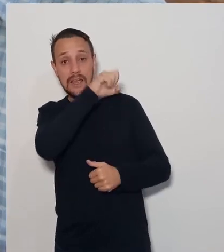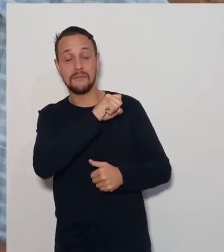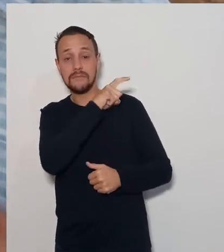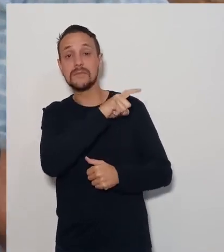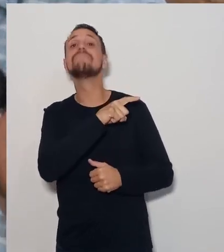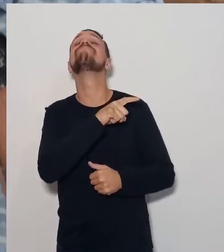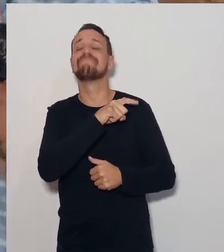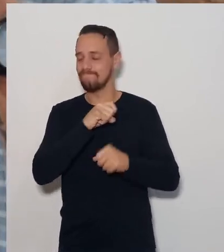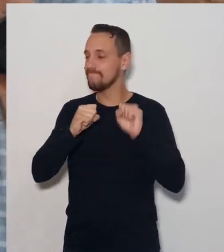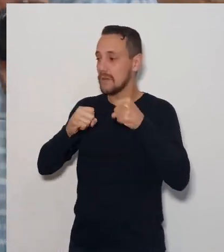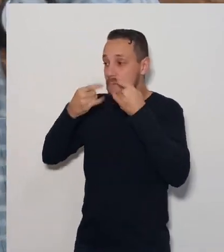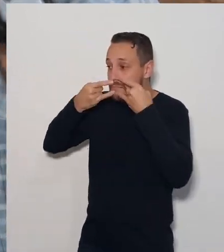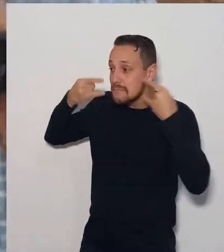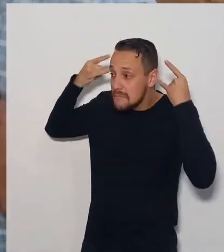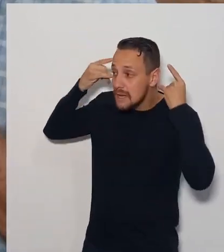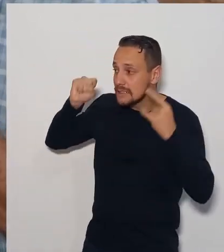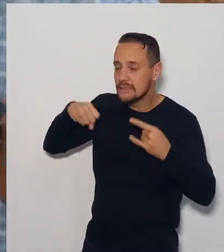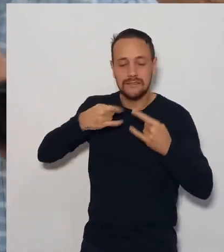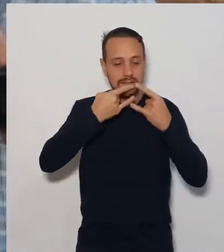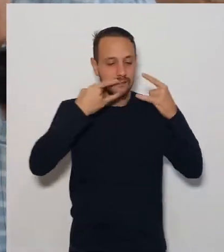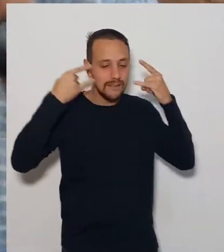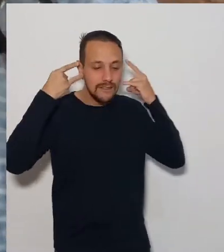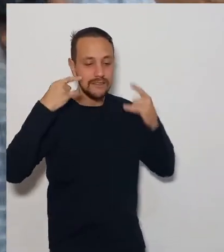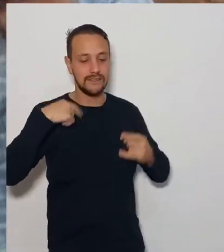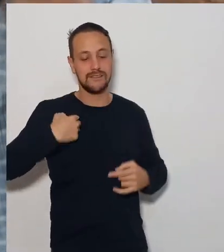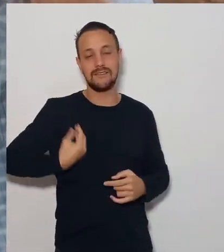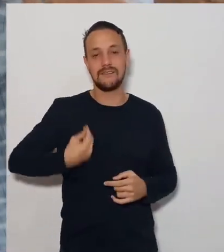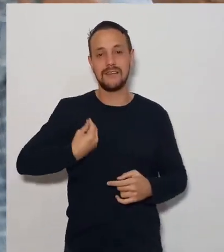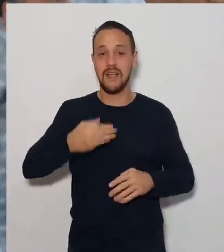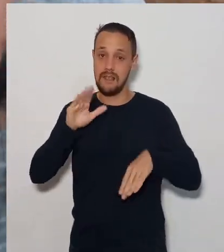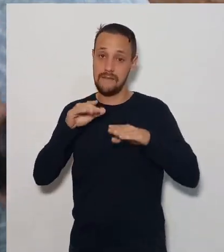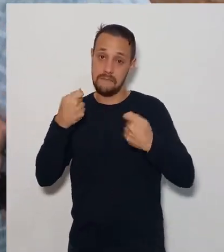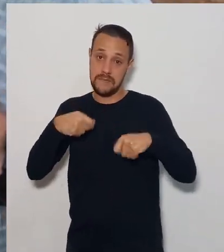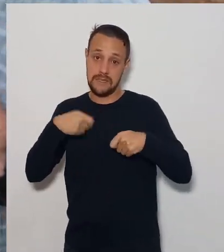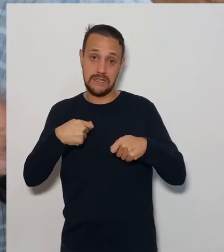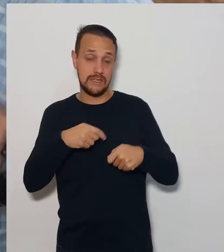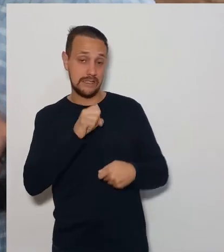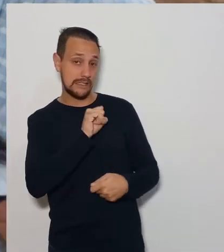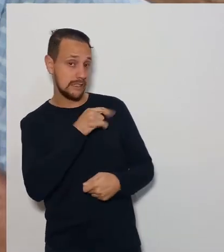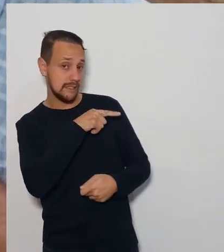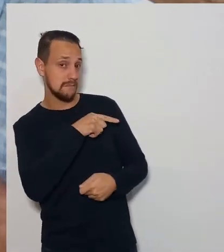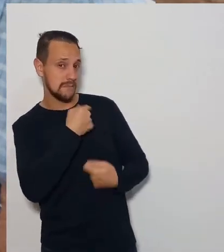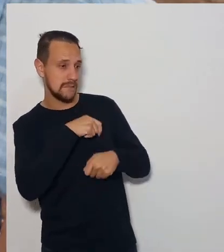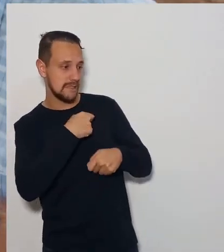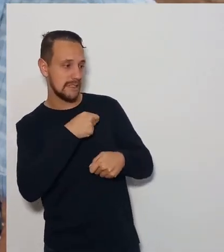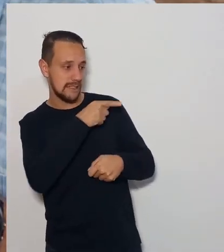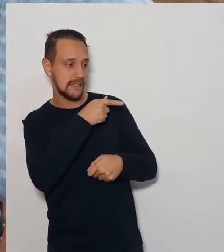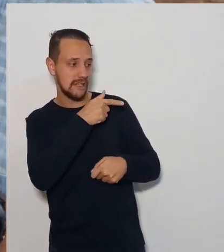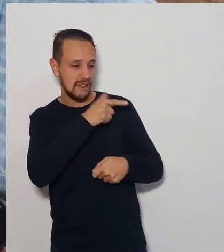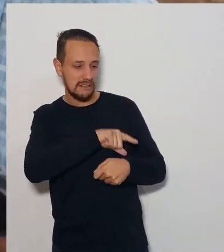tem jeito. Busão, com máscara, é verdade. Eu vou levar meu gordão que ano que vem, às vezes precisa dele. Vai que, né? Você vai